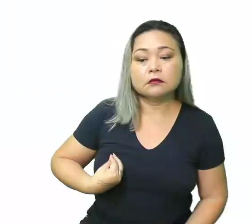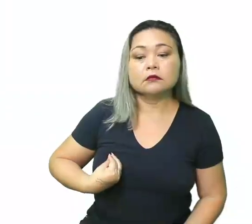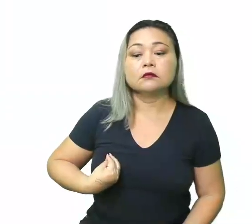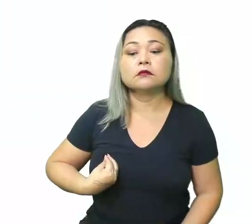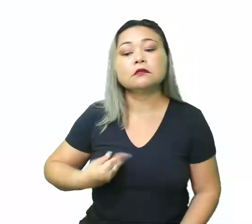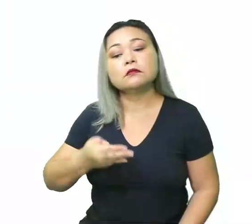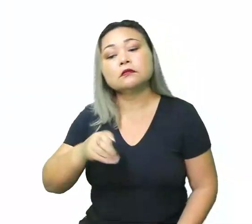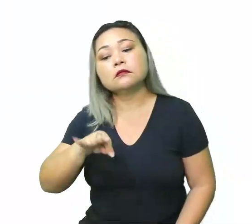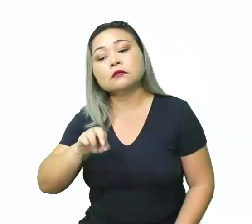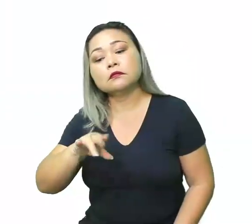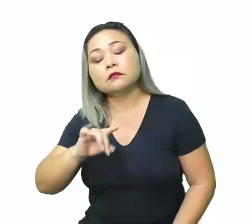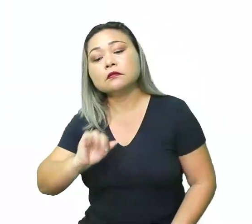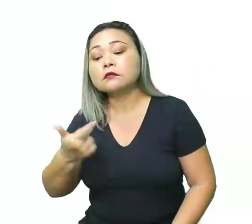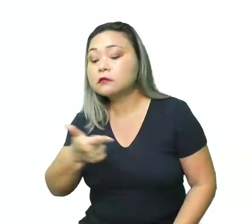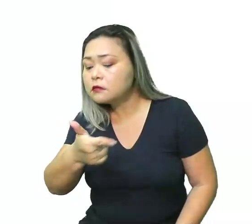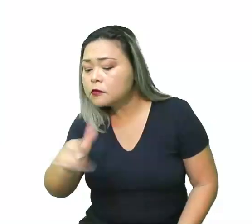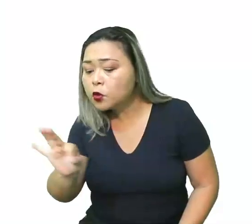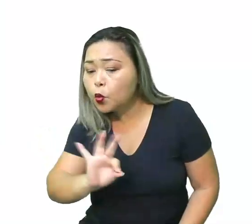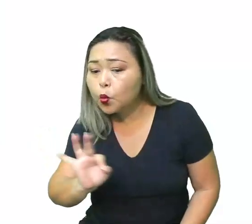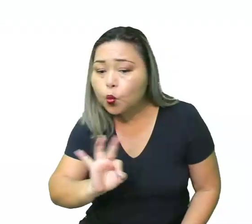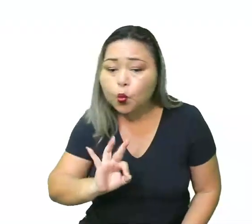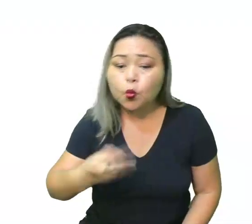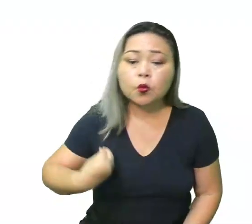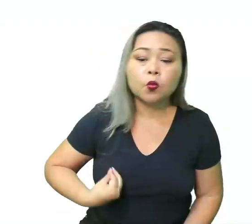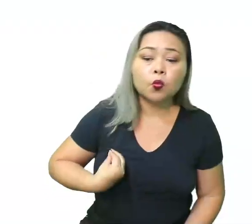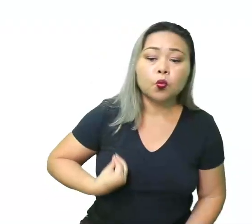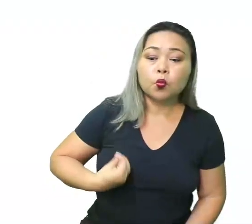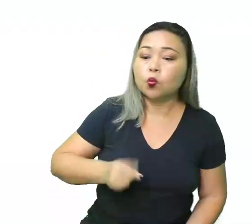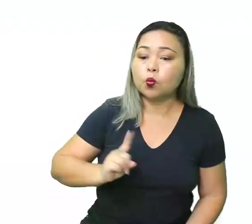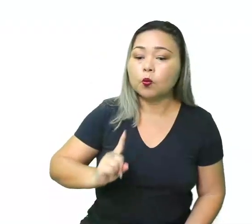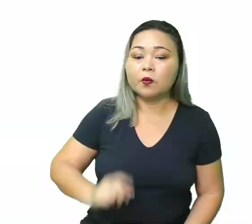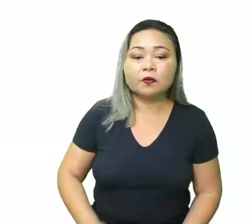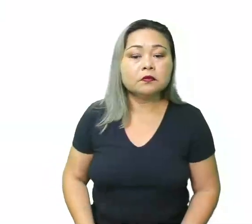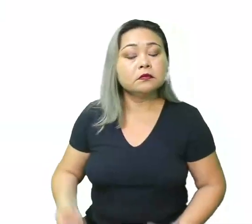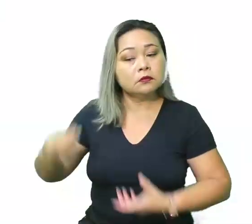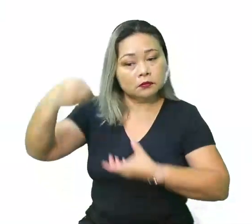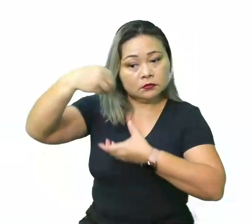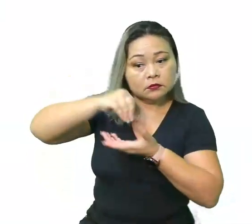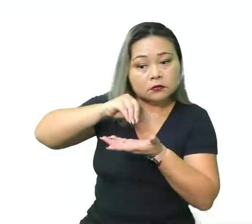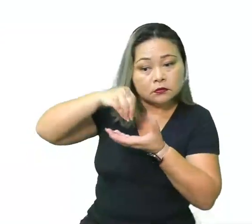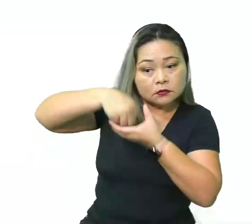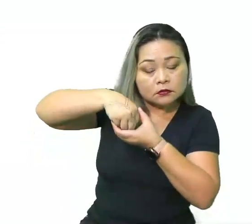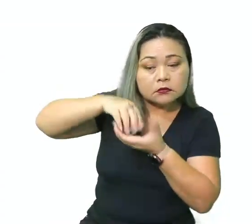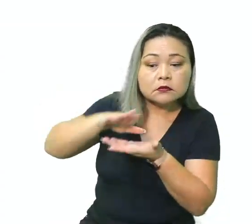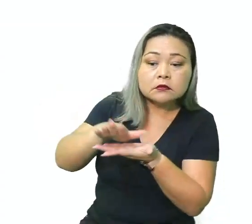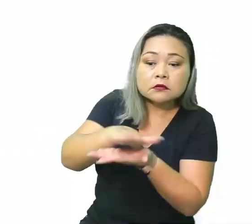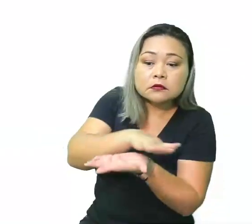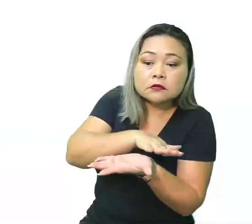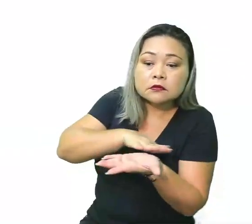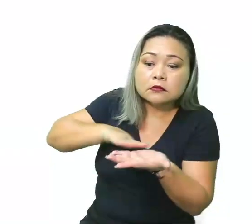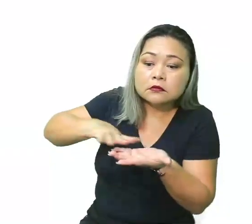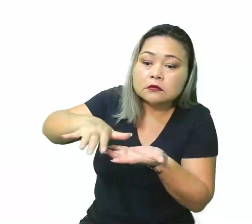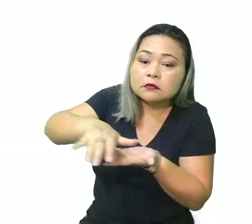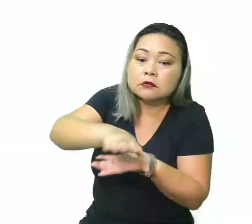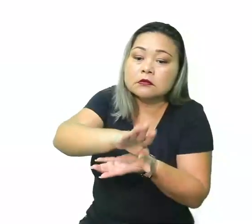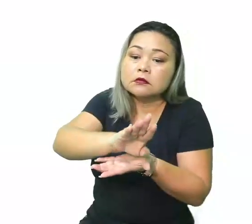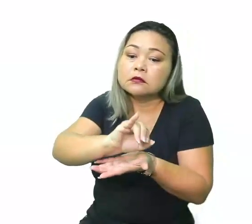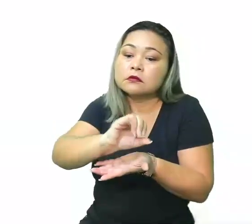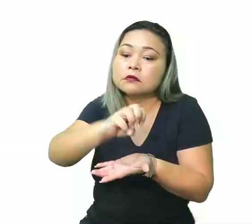bióticos, quanto os elementos abióticos, que são os não vivos. E eles vão estar dentro, né,